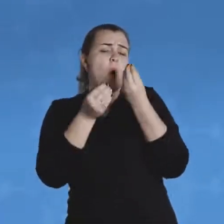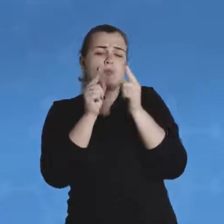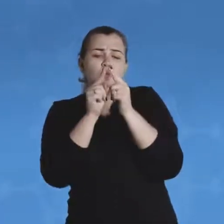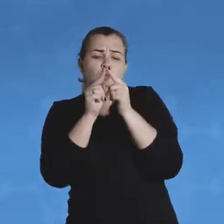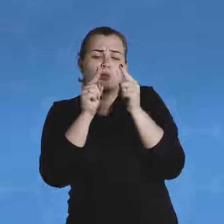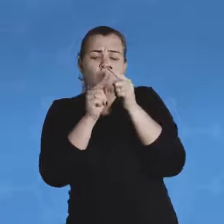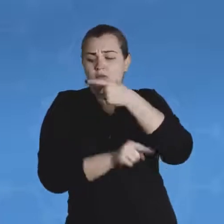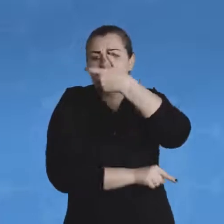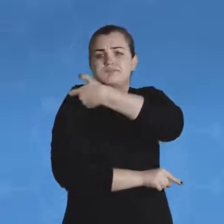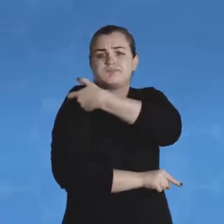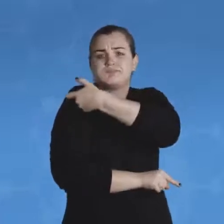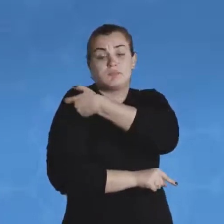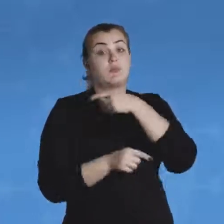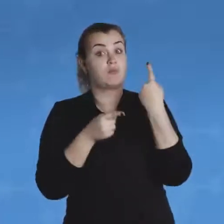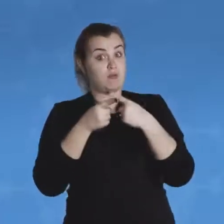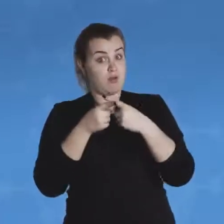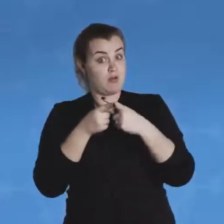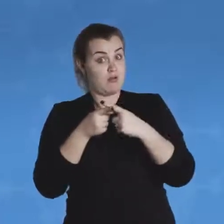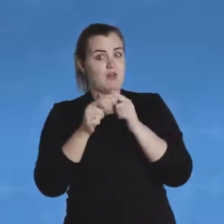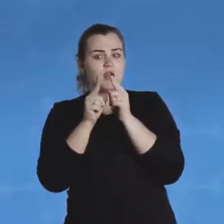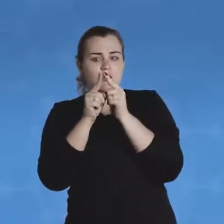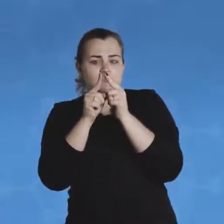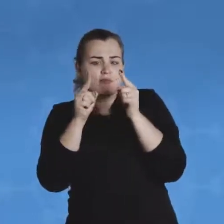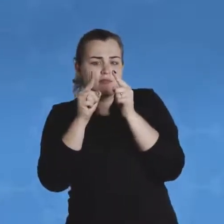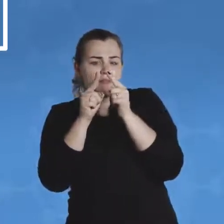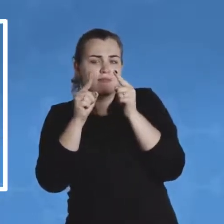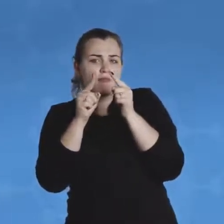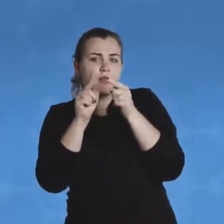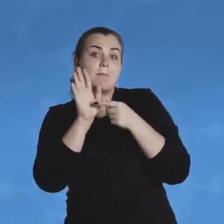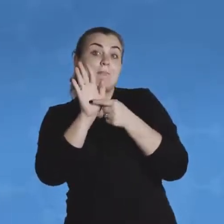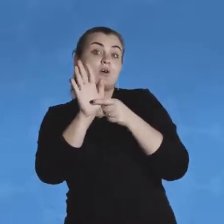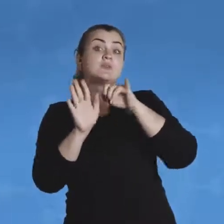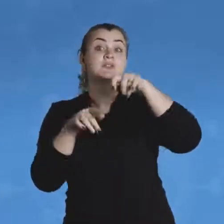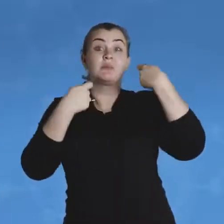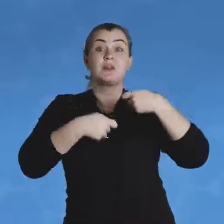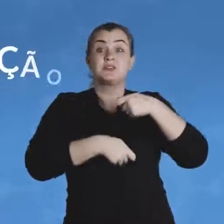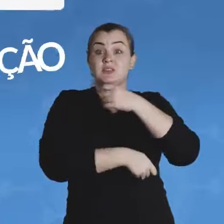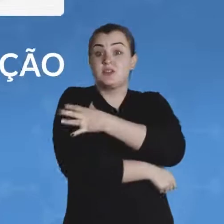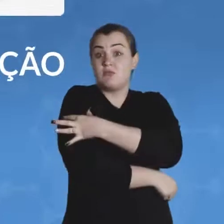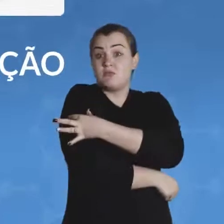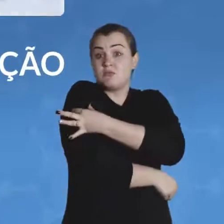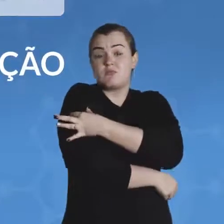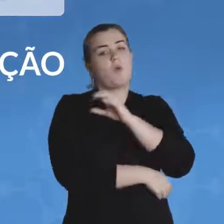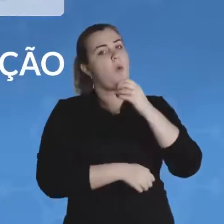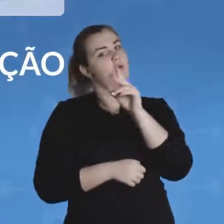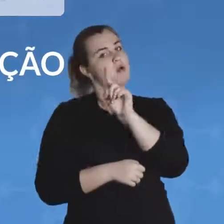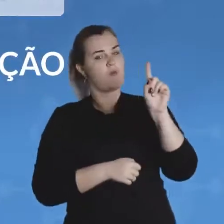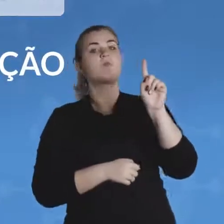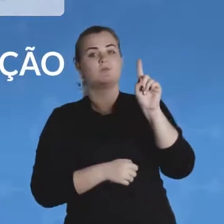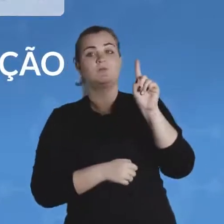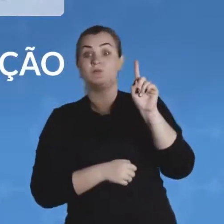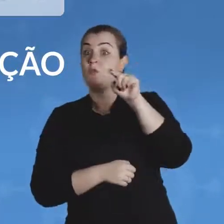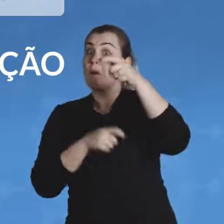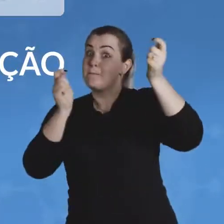vamos usar, pois esse tamanho irá definir se será preciso fazer a prega subcutânea. Você pode encontrar